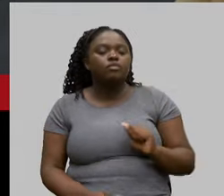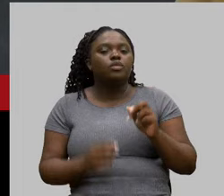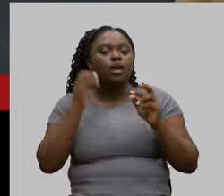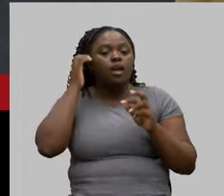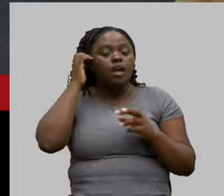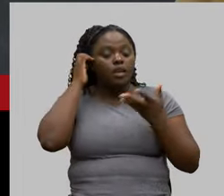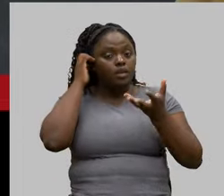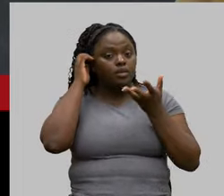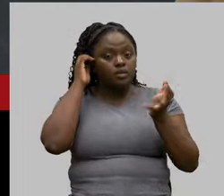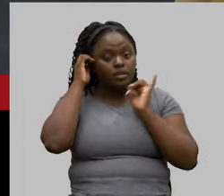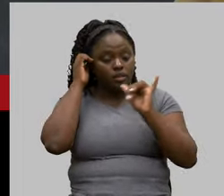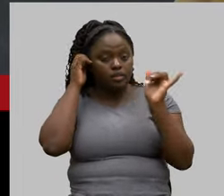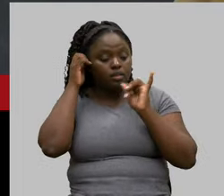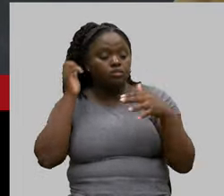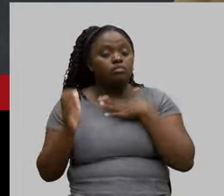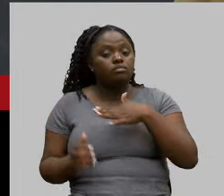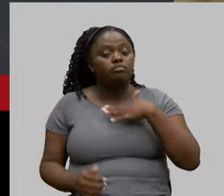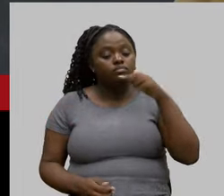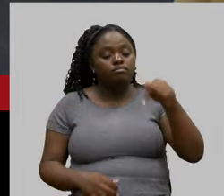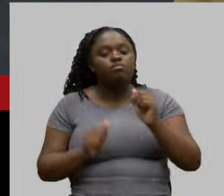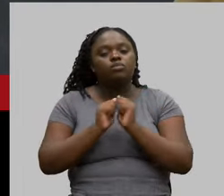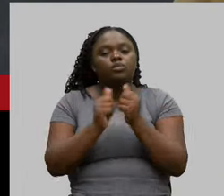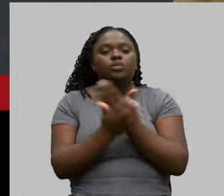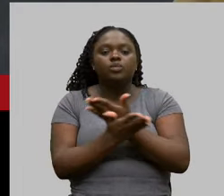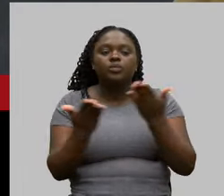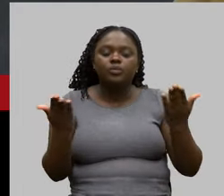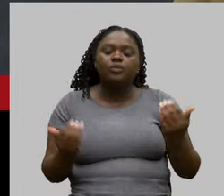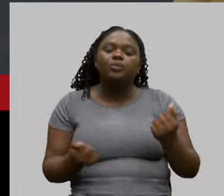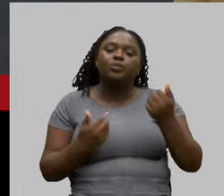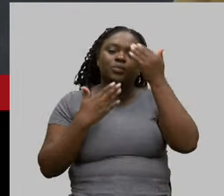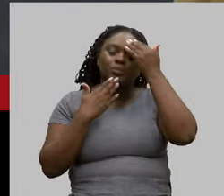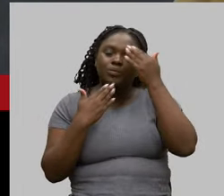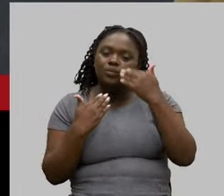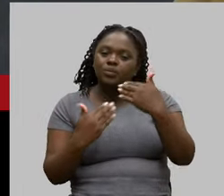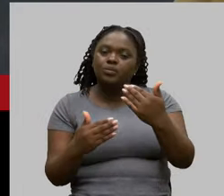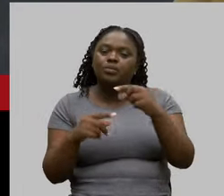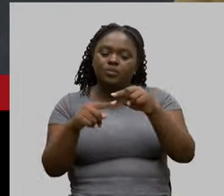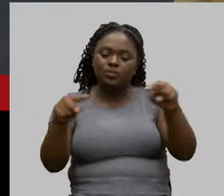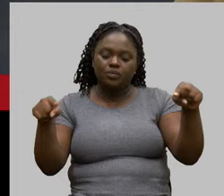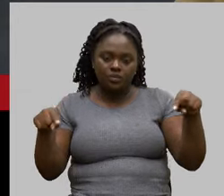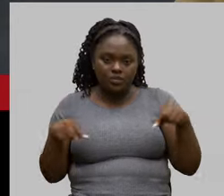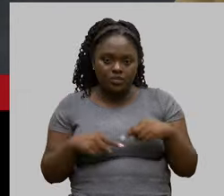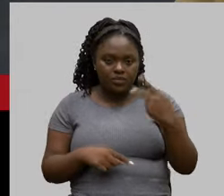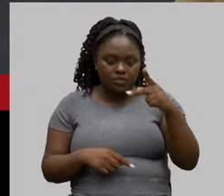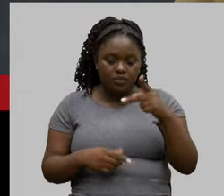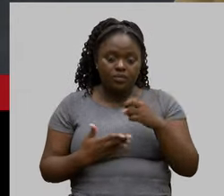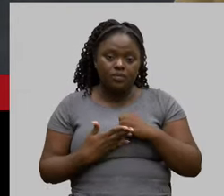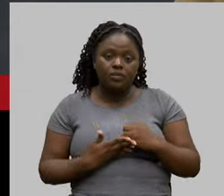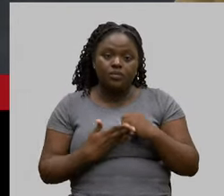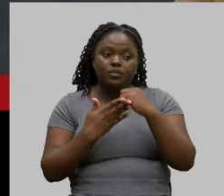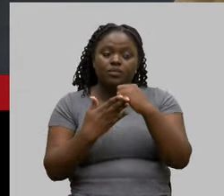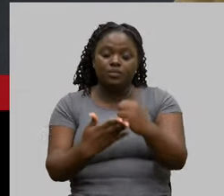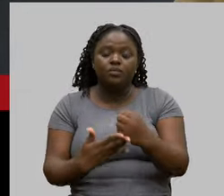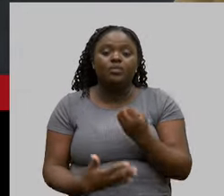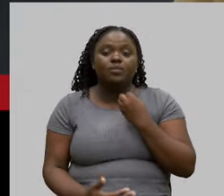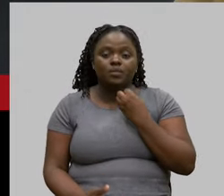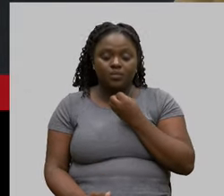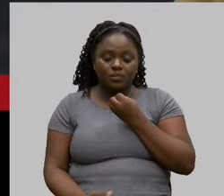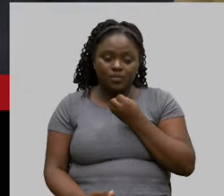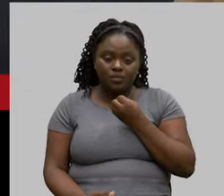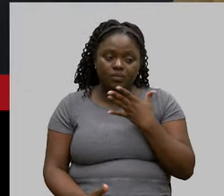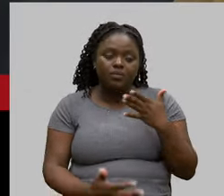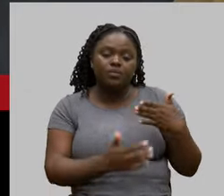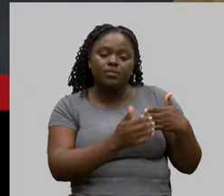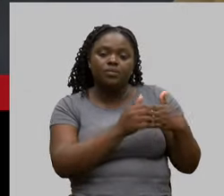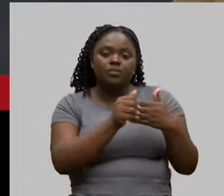prazer estar aqui com vocês agradecer muito ao seu gabinete que nos atendeu muito bem Deputado Bertão na no encaminhamento